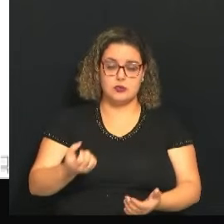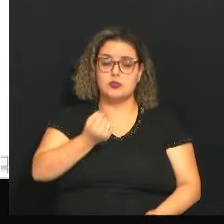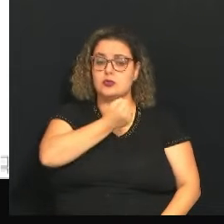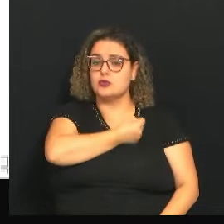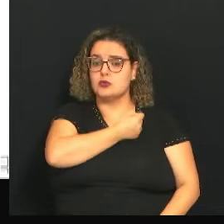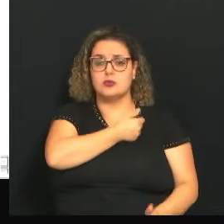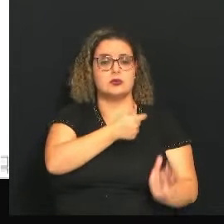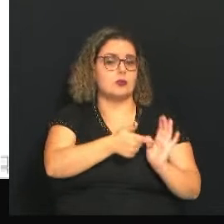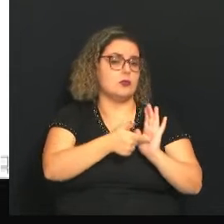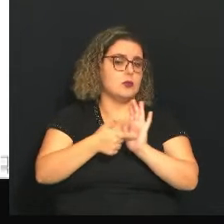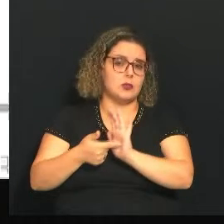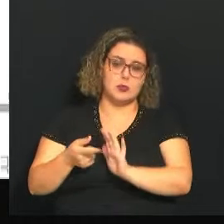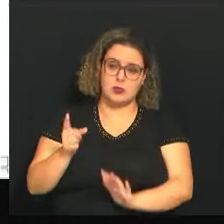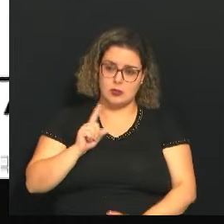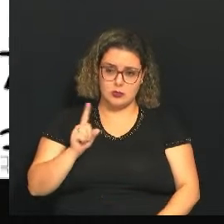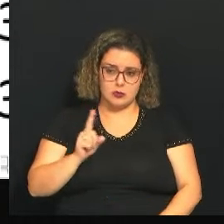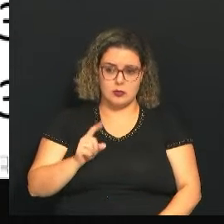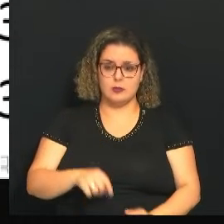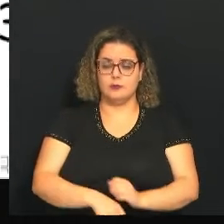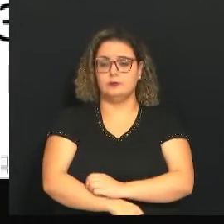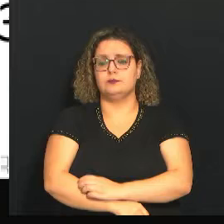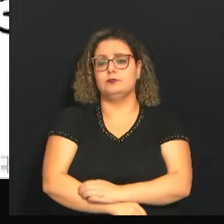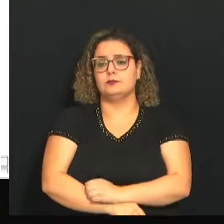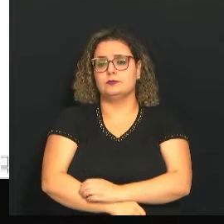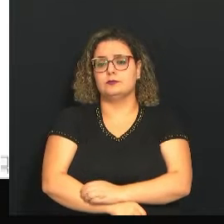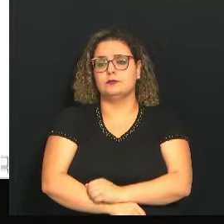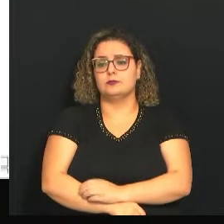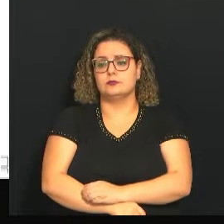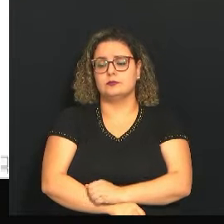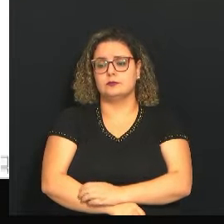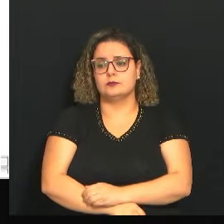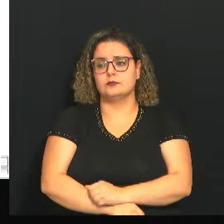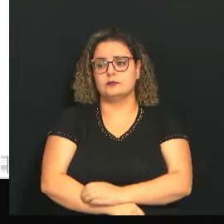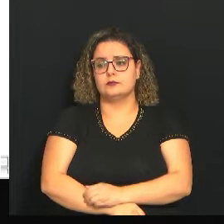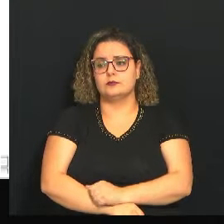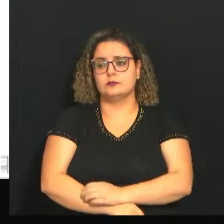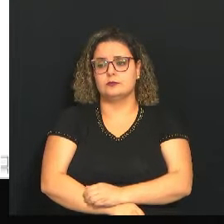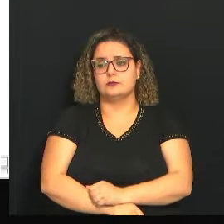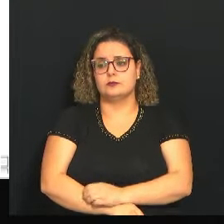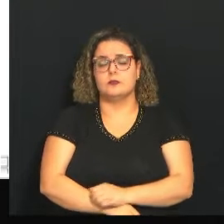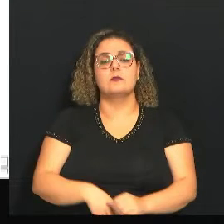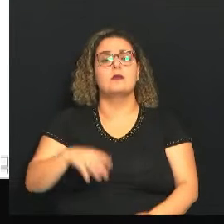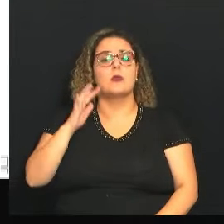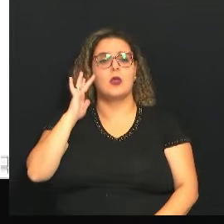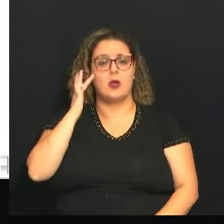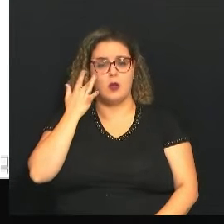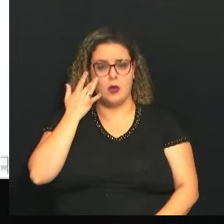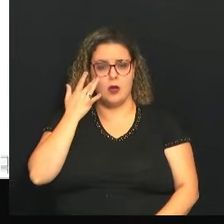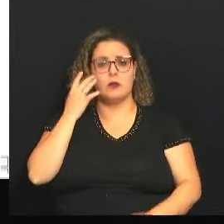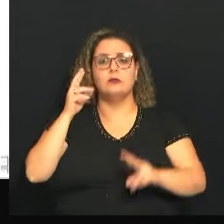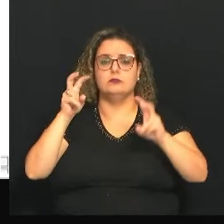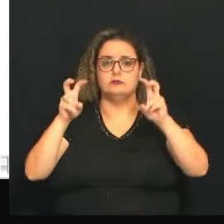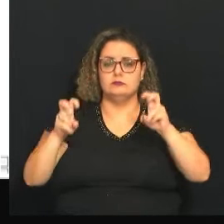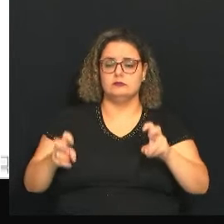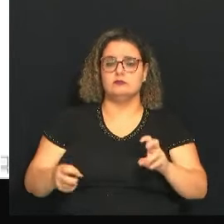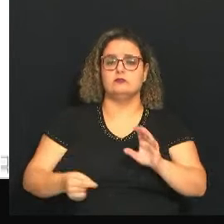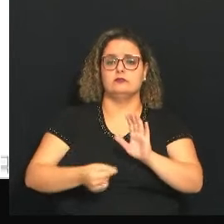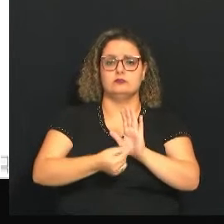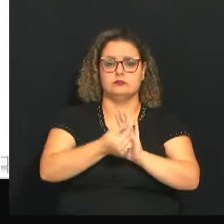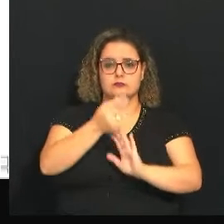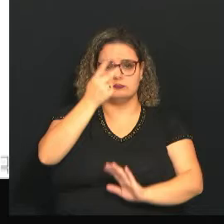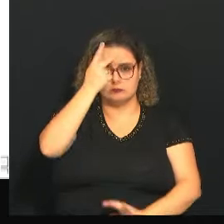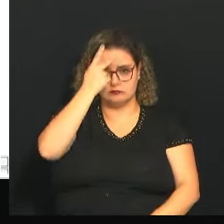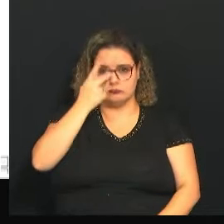não. Então, olha só, eu acho assim que essa questão da receita própria é